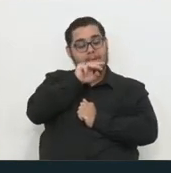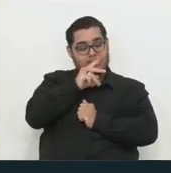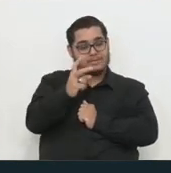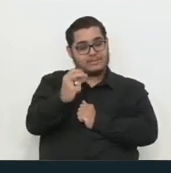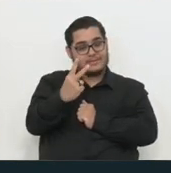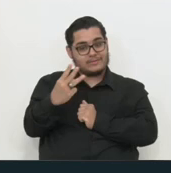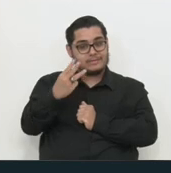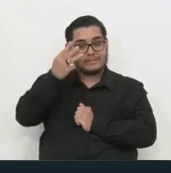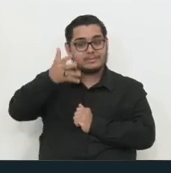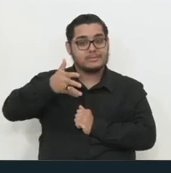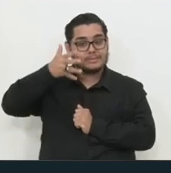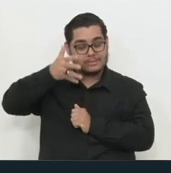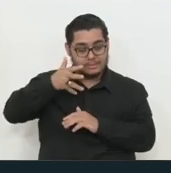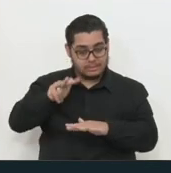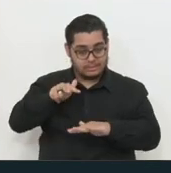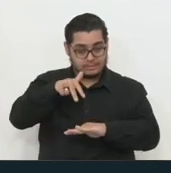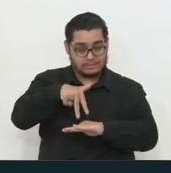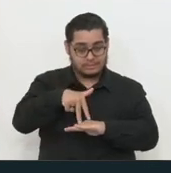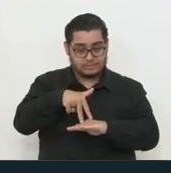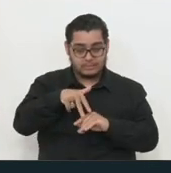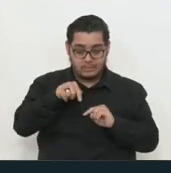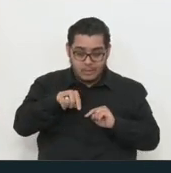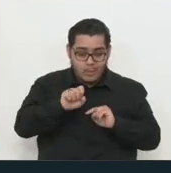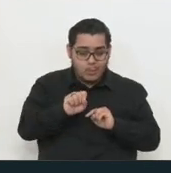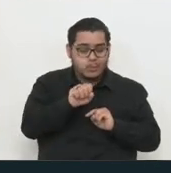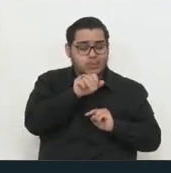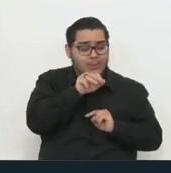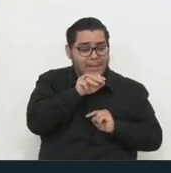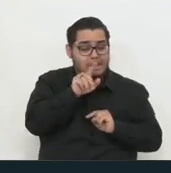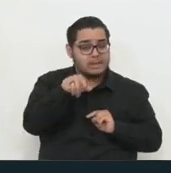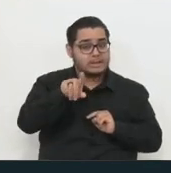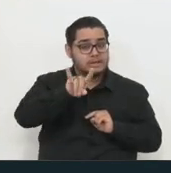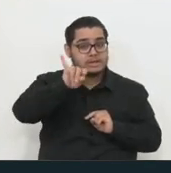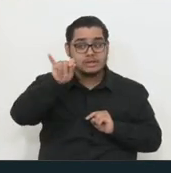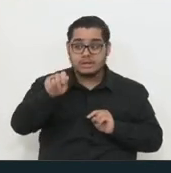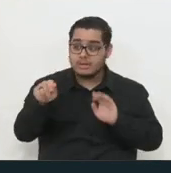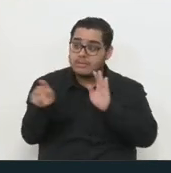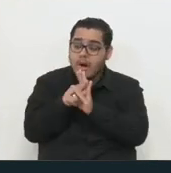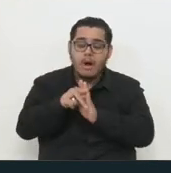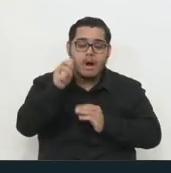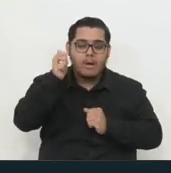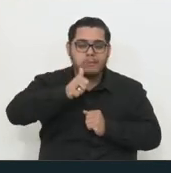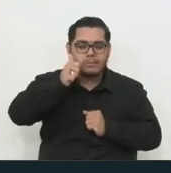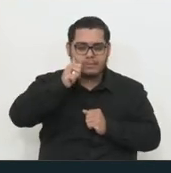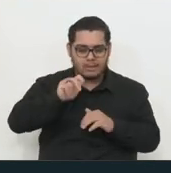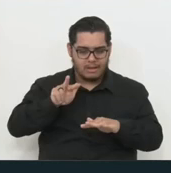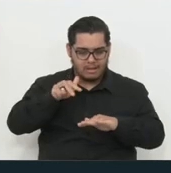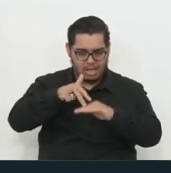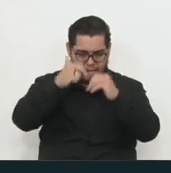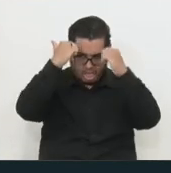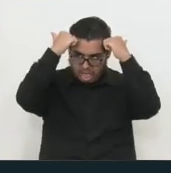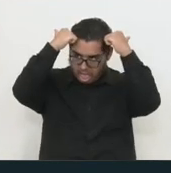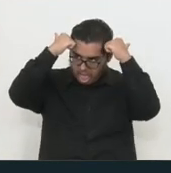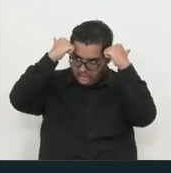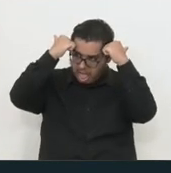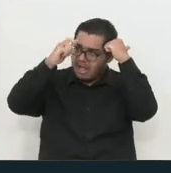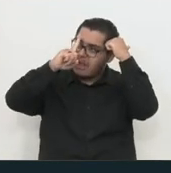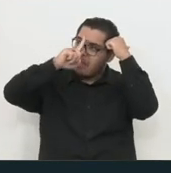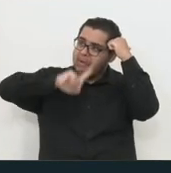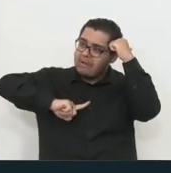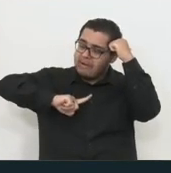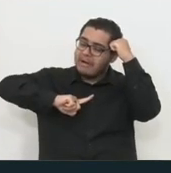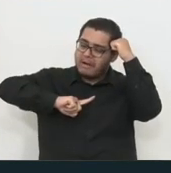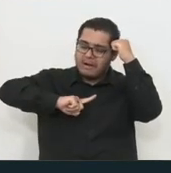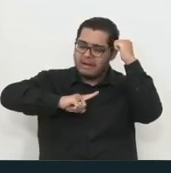dia internacional da mulher daquela casa Legislativa com uma peruca loira desrespeitamos as mulheres